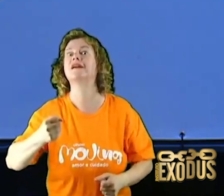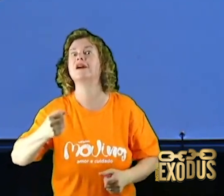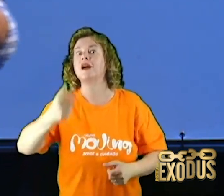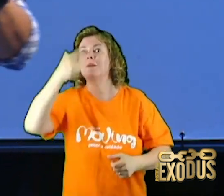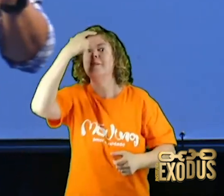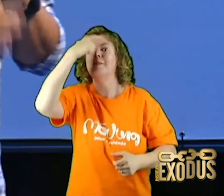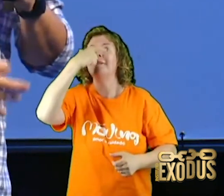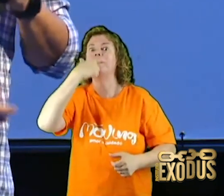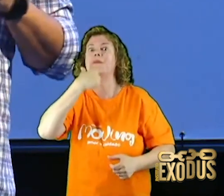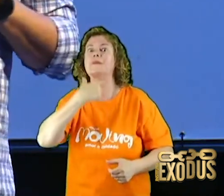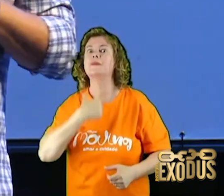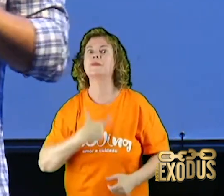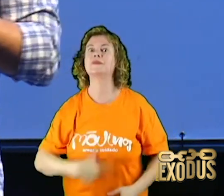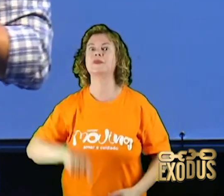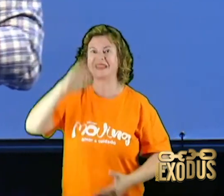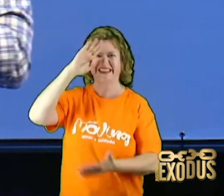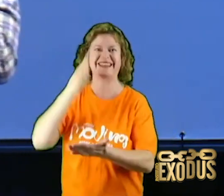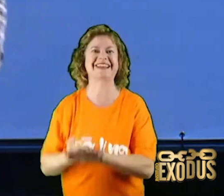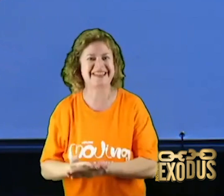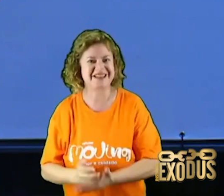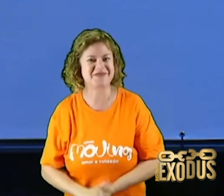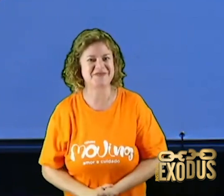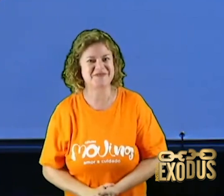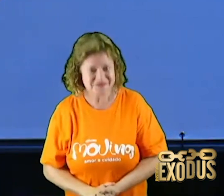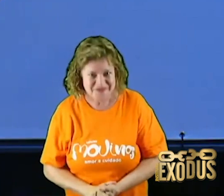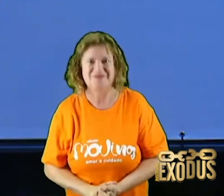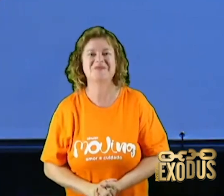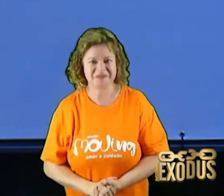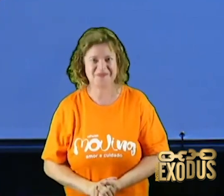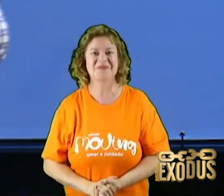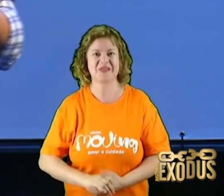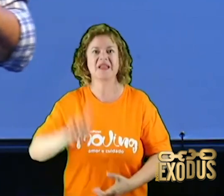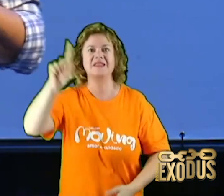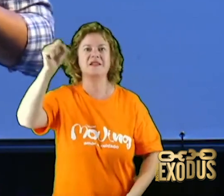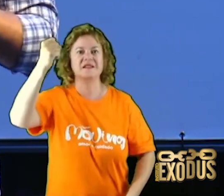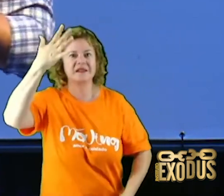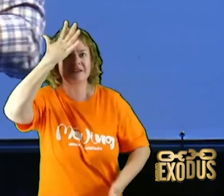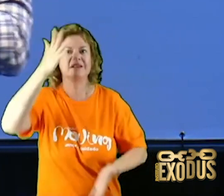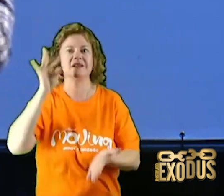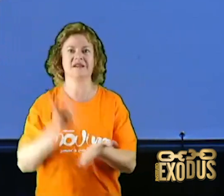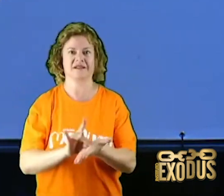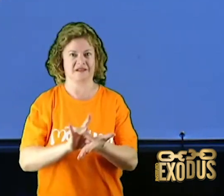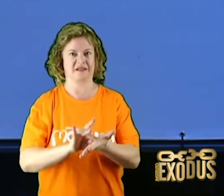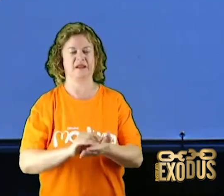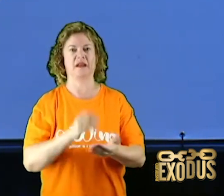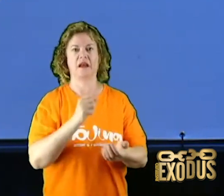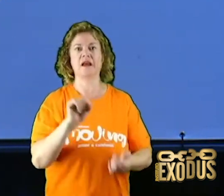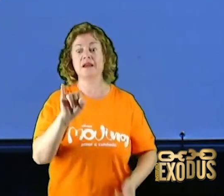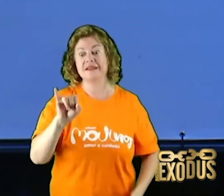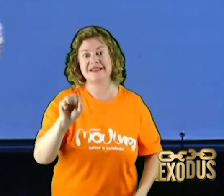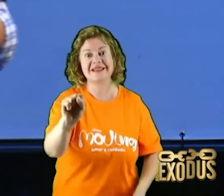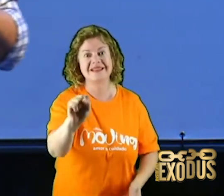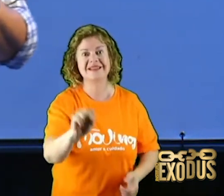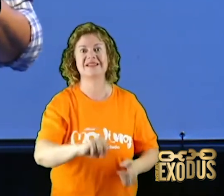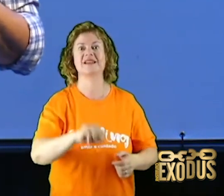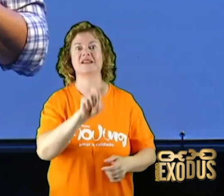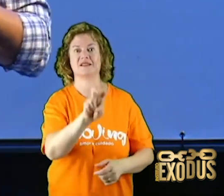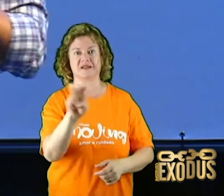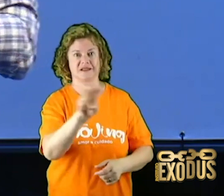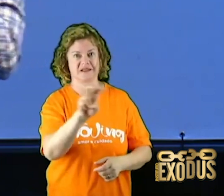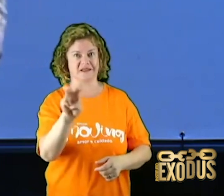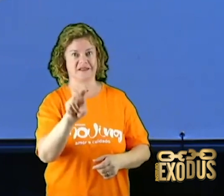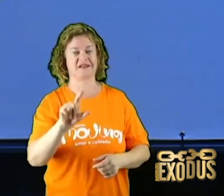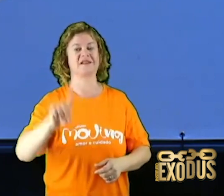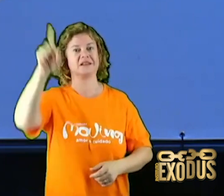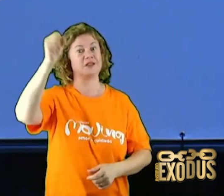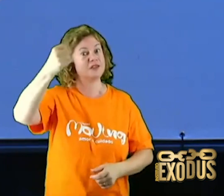Deus, ele de fato, ele se mostra, apesar de Isaías 55, ele diz: tu és Deus que se esconde. Mas é um Deus